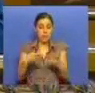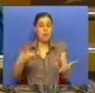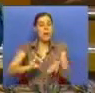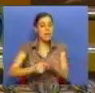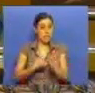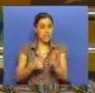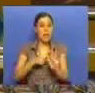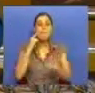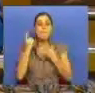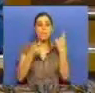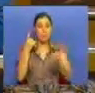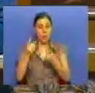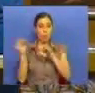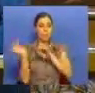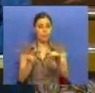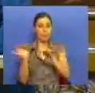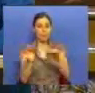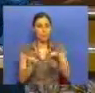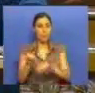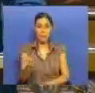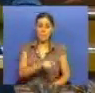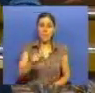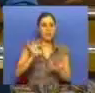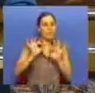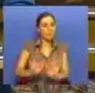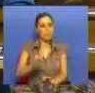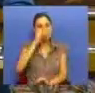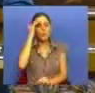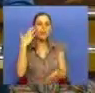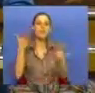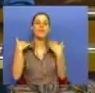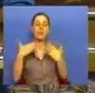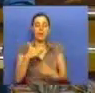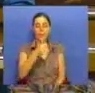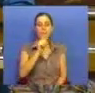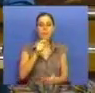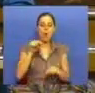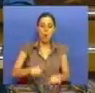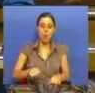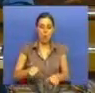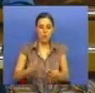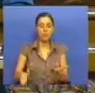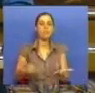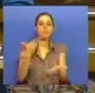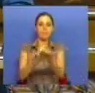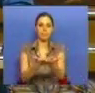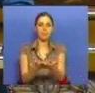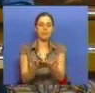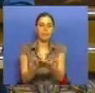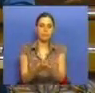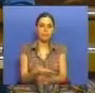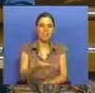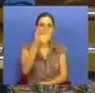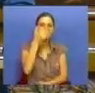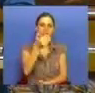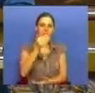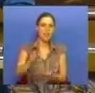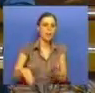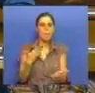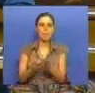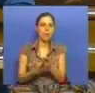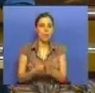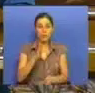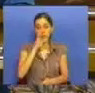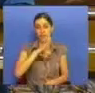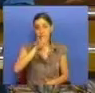necessidades e procura própria dos meses de verão. Por isso o Bloco de Esquerda apresenta hoje 7 propostas que,